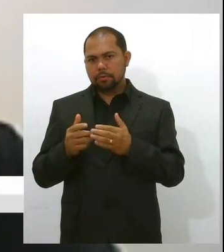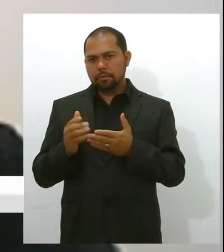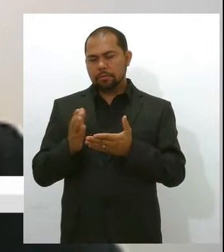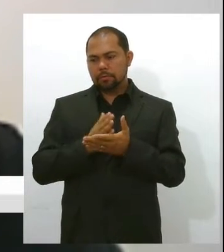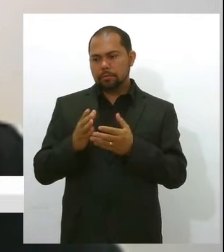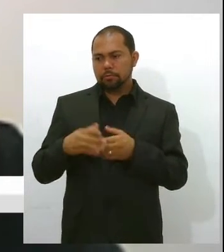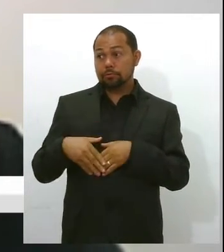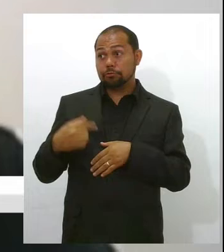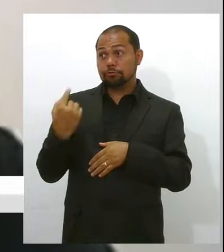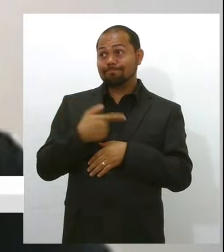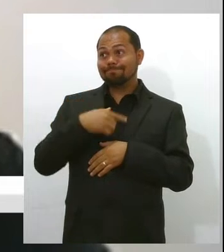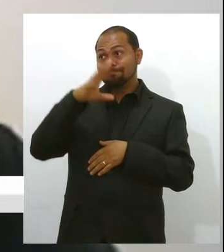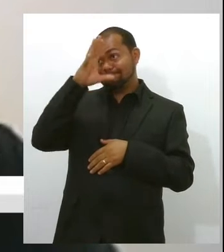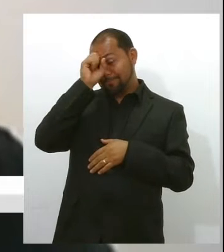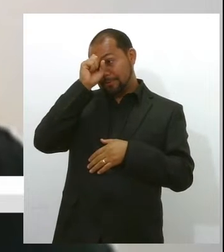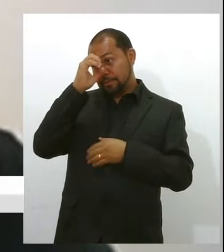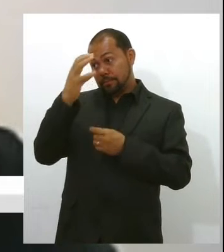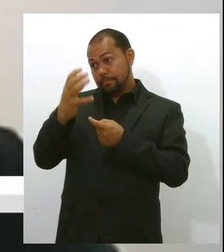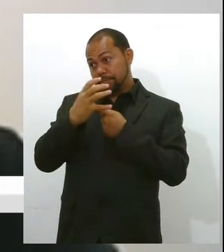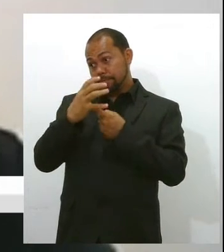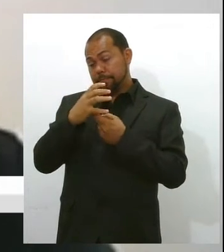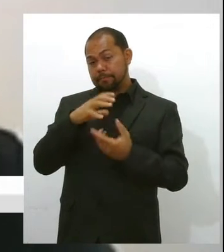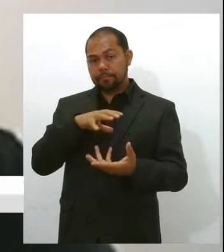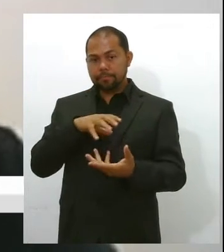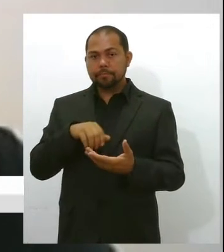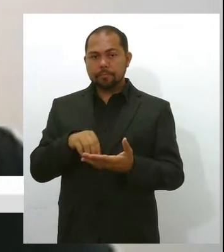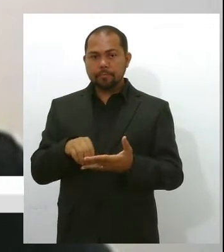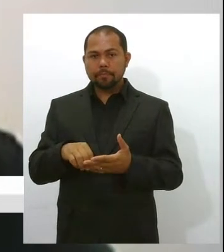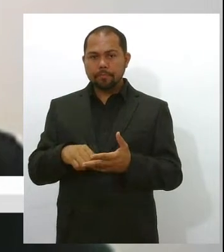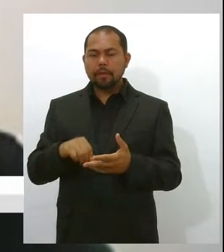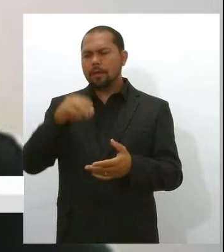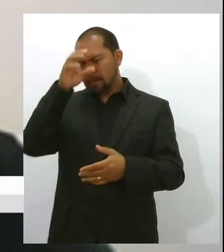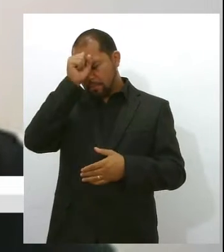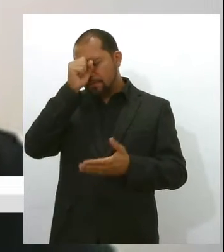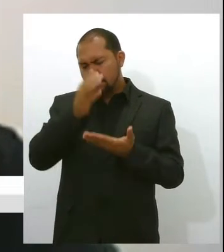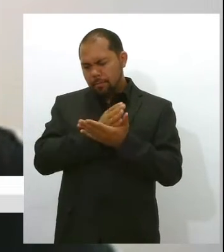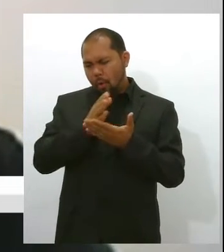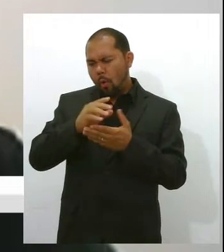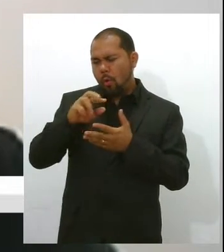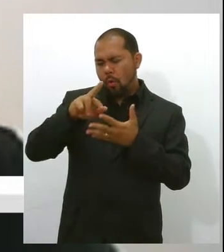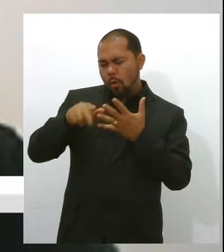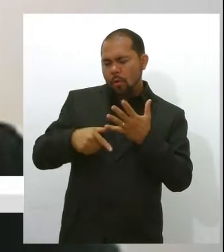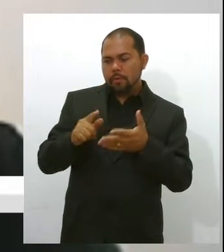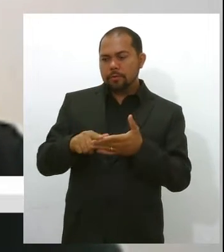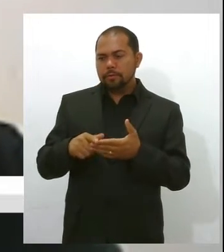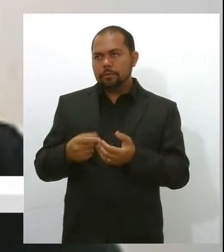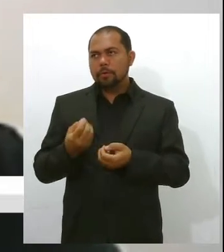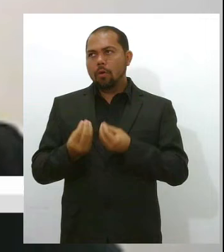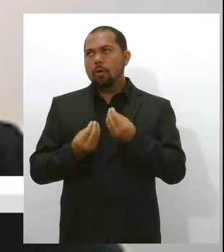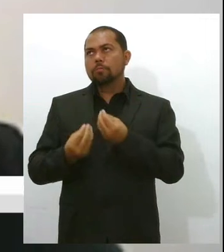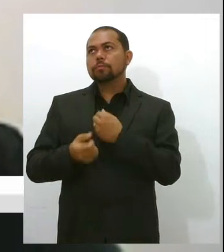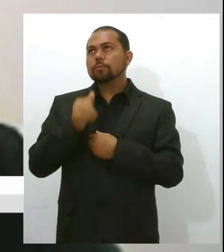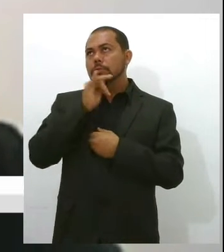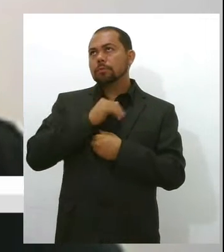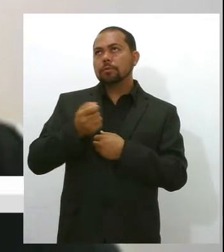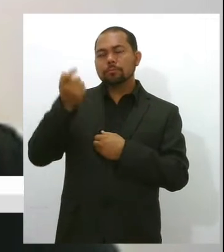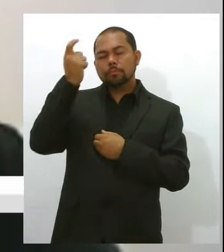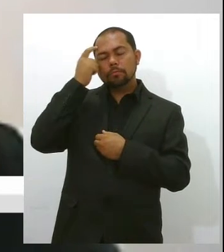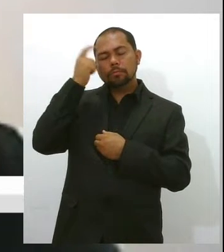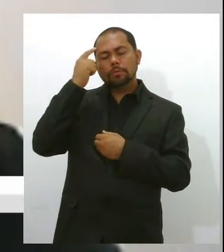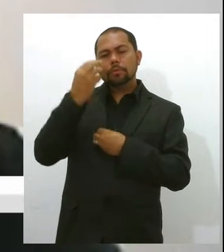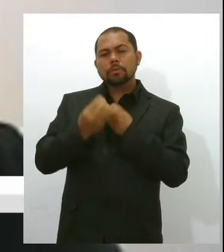com elas, aprendeu alguma coisa, pelo menos. Pelo menos a tentar repensar, assim, nossa posição,